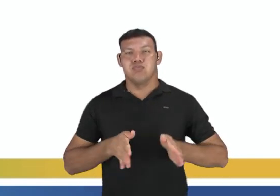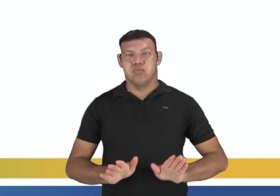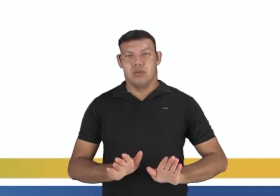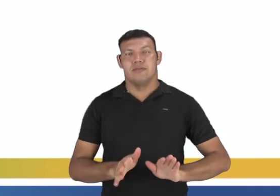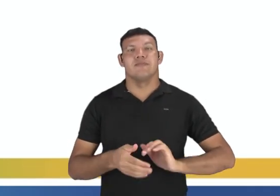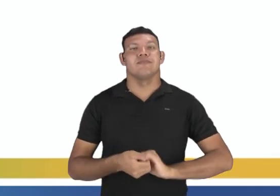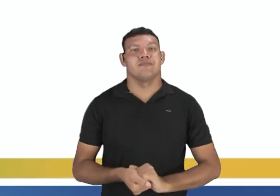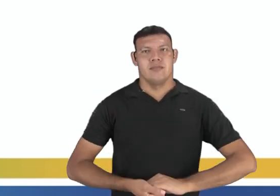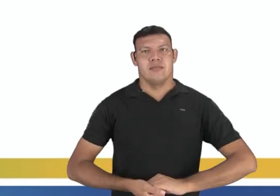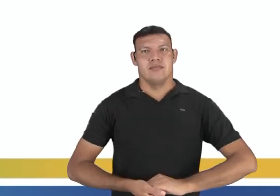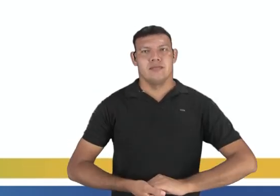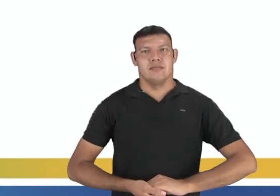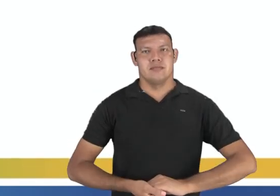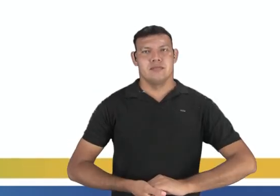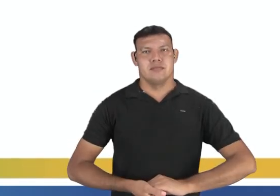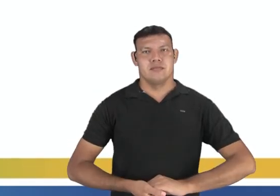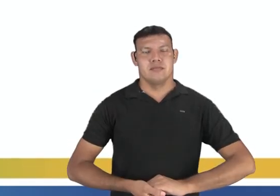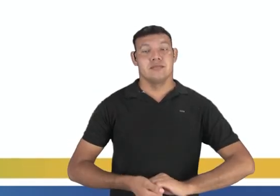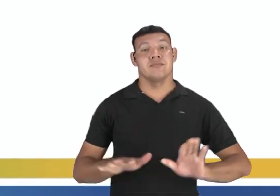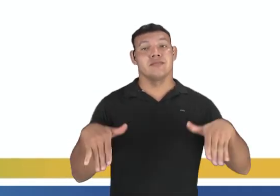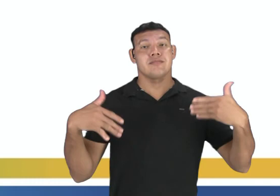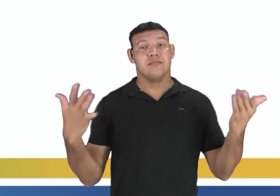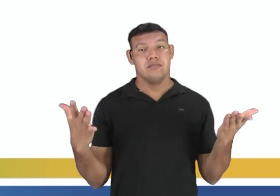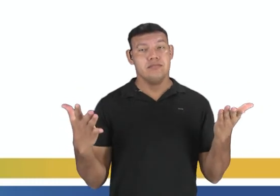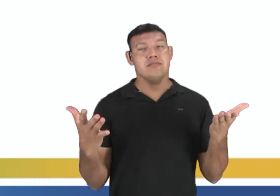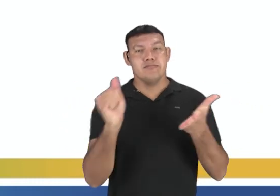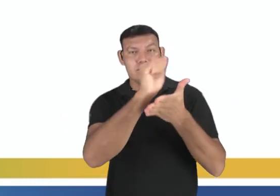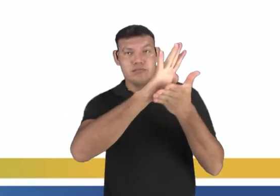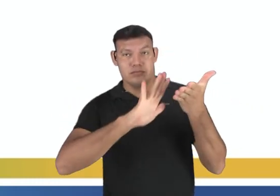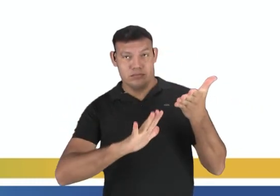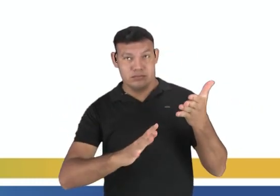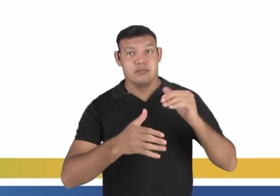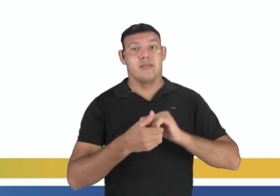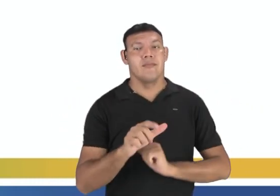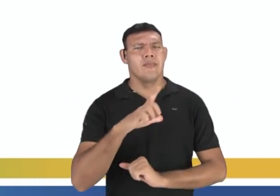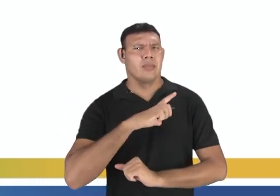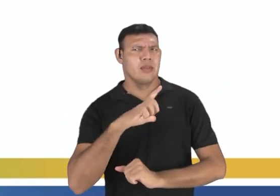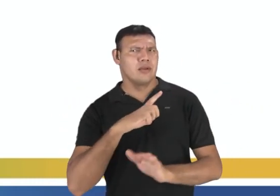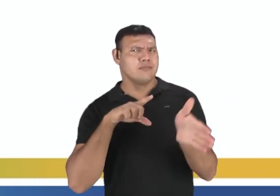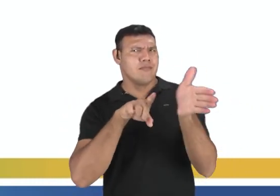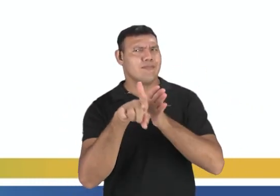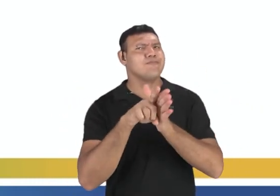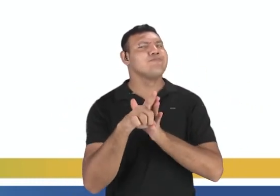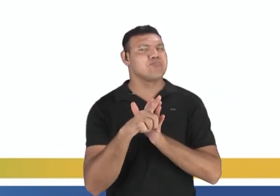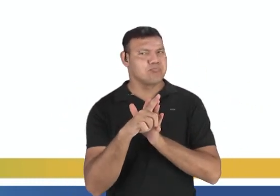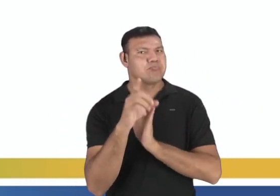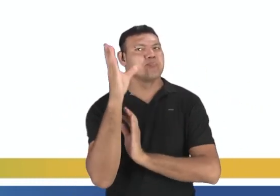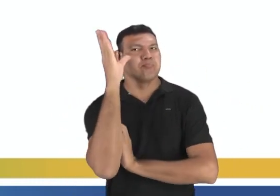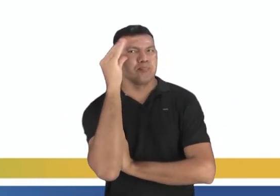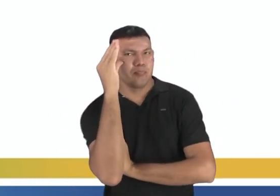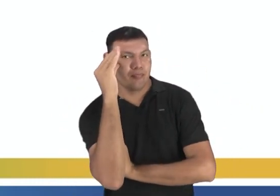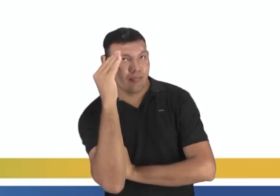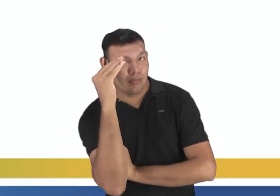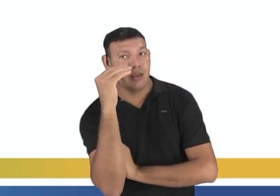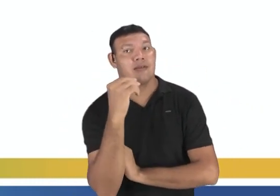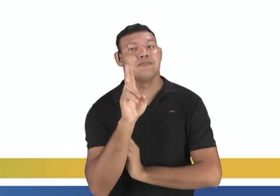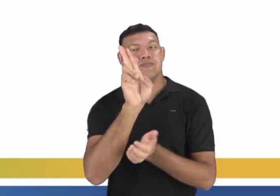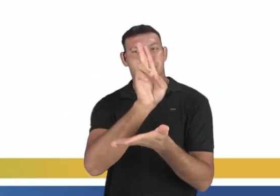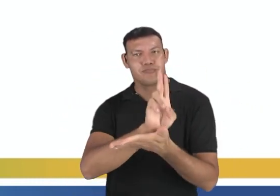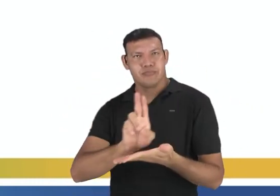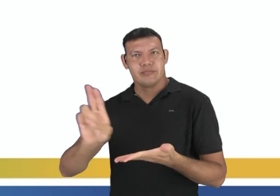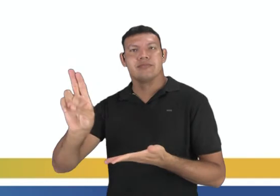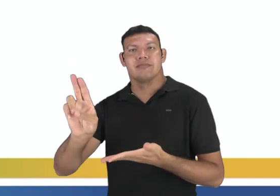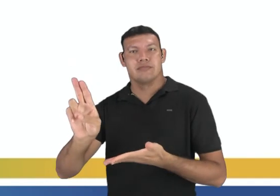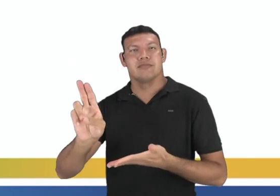ginecológicos. Bom, no nosso Exercitando, nós temos uma questão muito interessante, que é da Universidade Estadual do